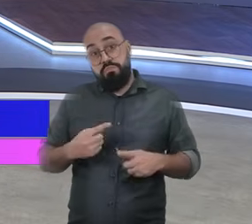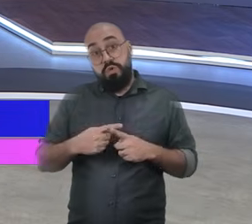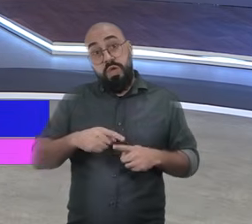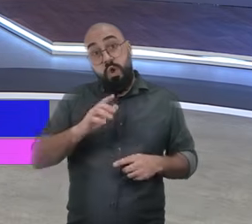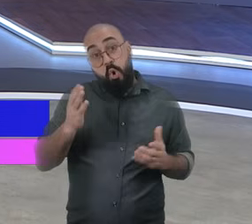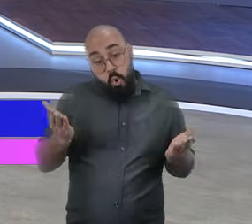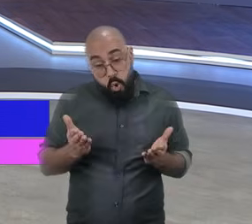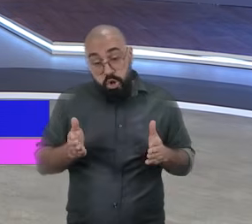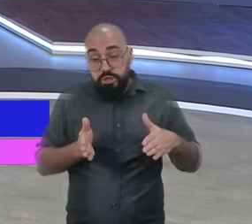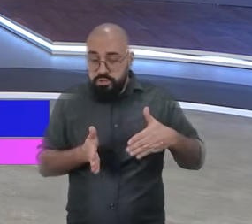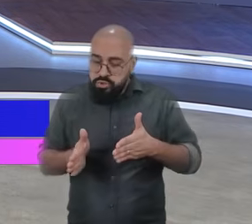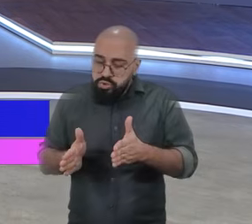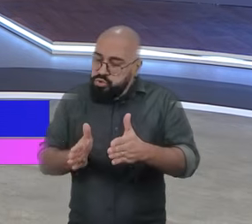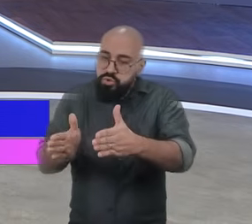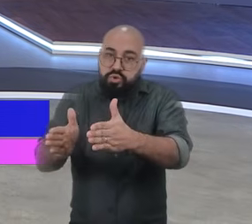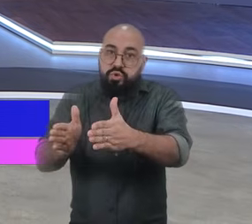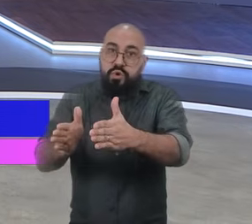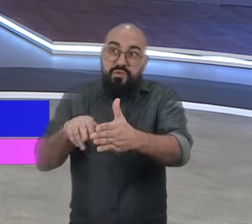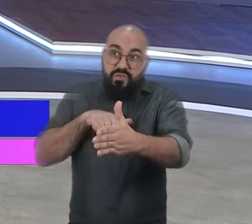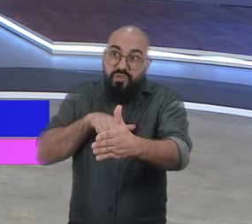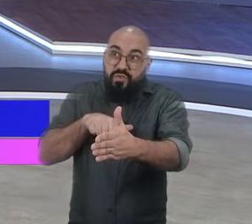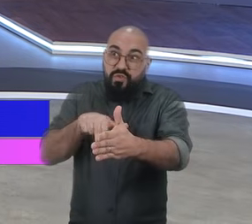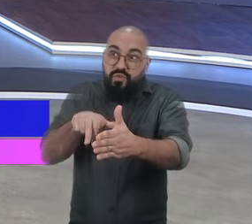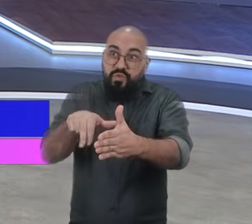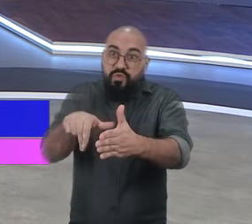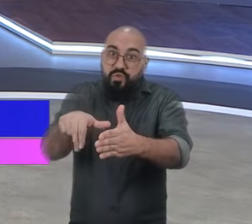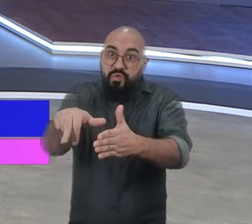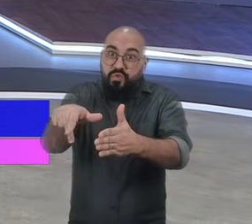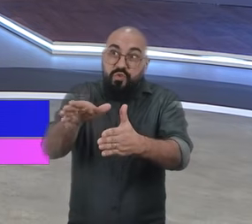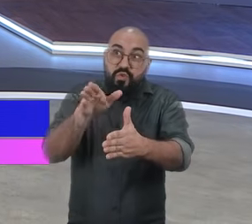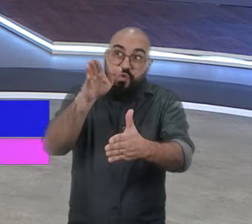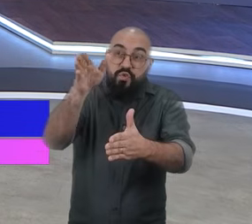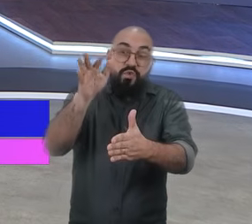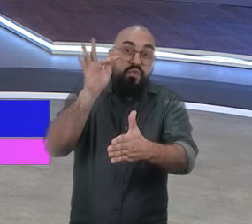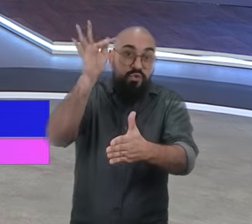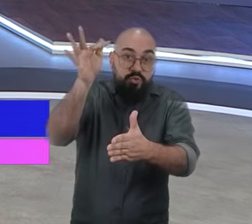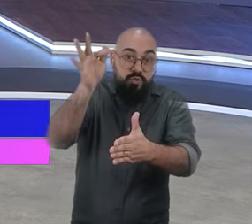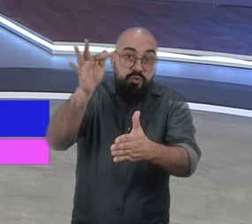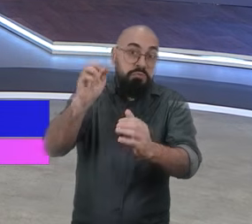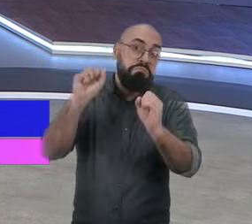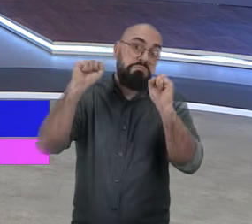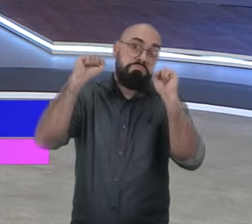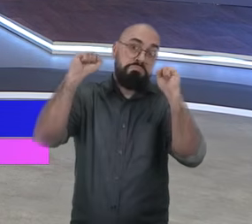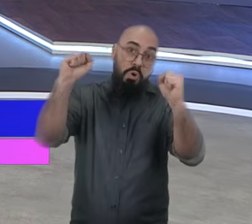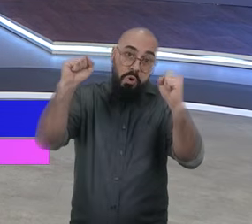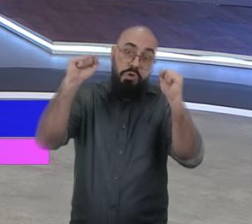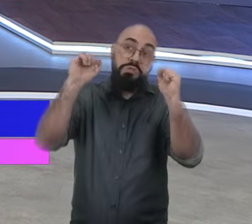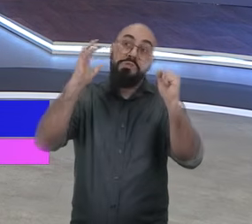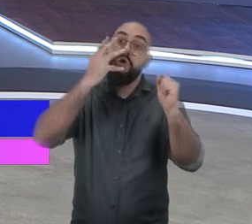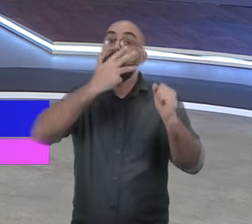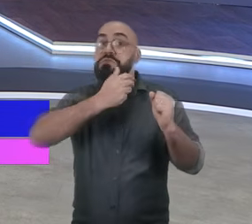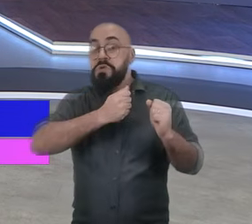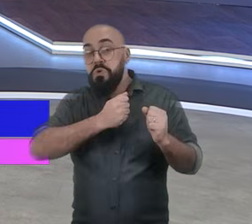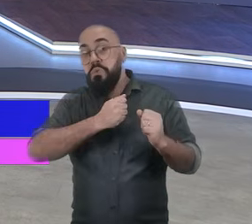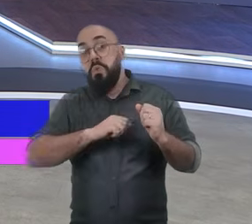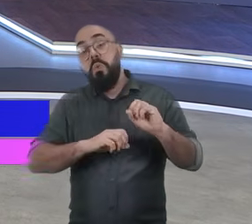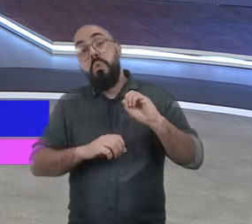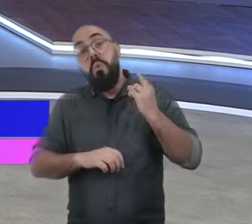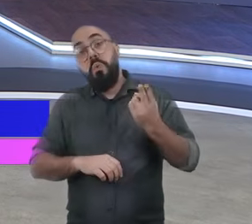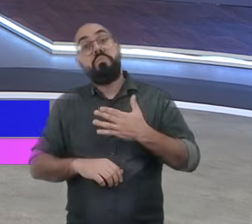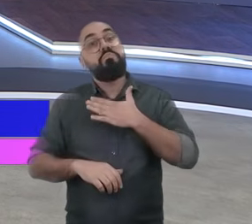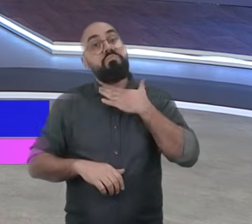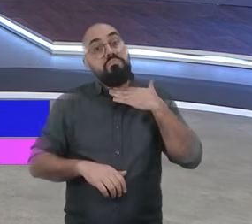que está te levando para o seu futuro. E eu espero que o seu futuro seja um futuro glorioso, o futuro da salvação e da